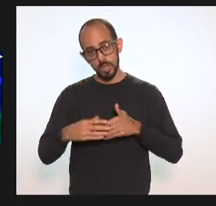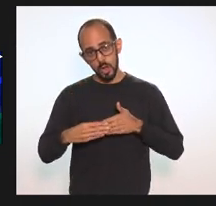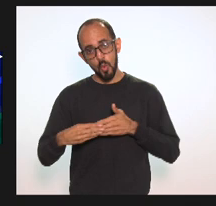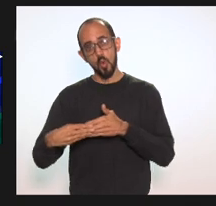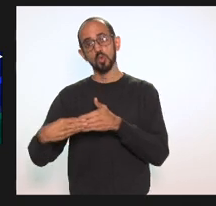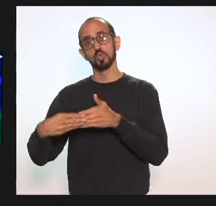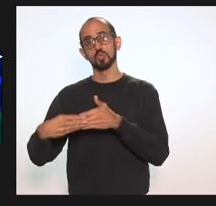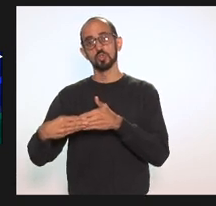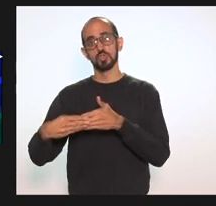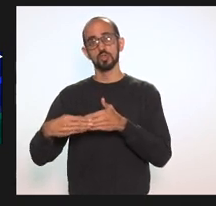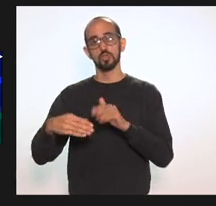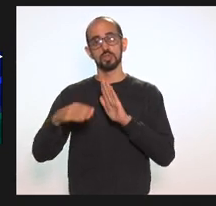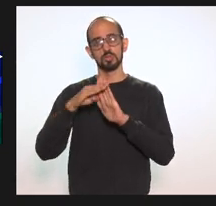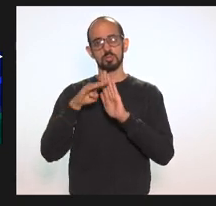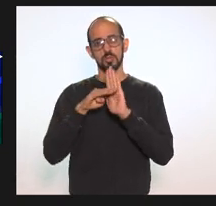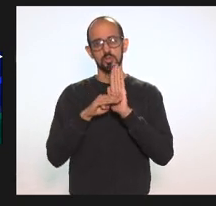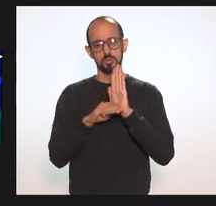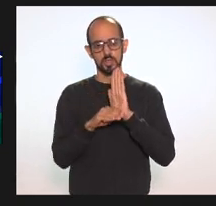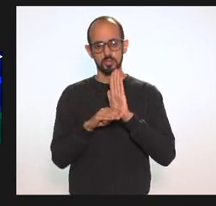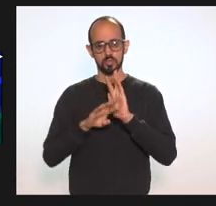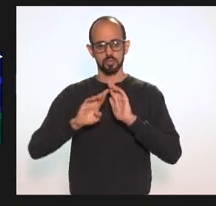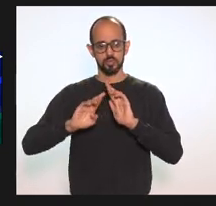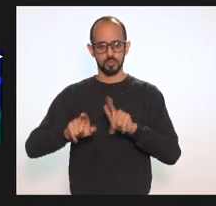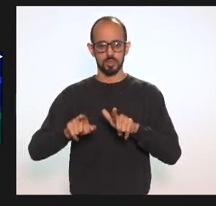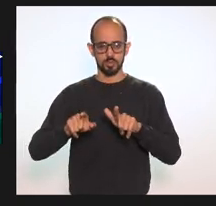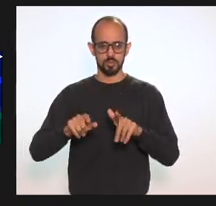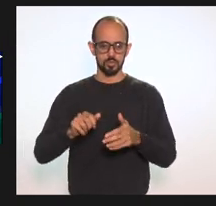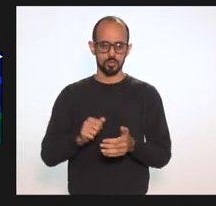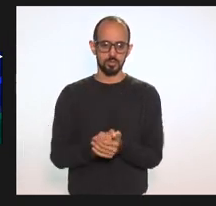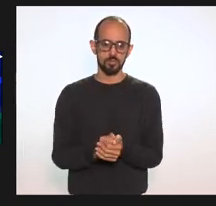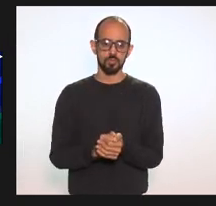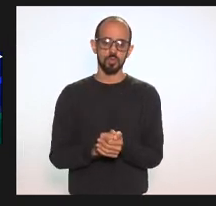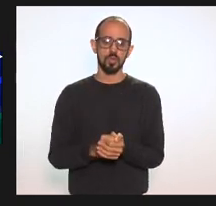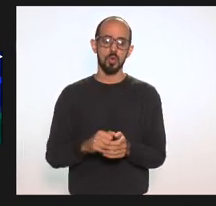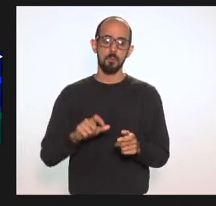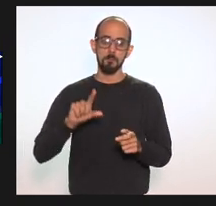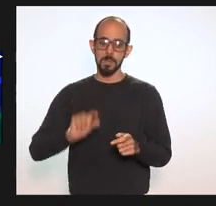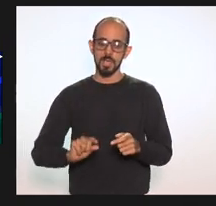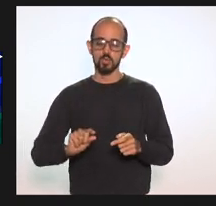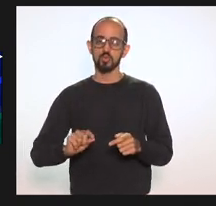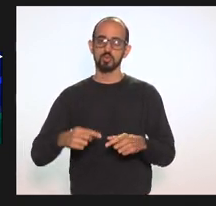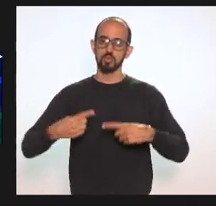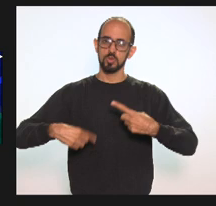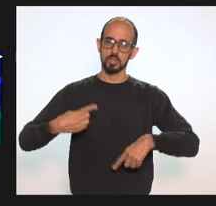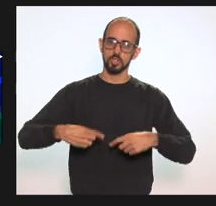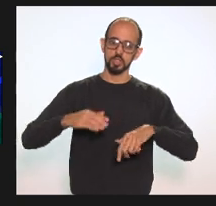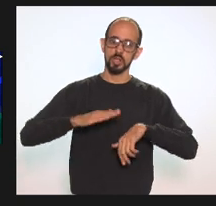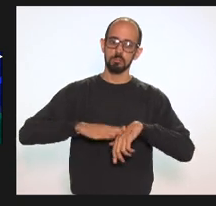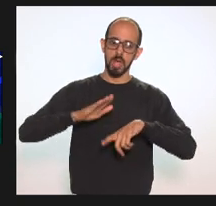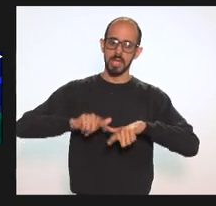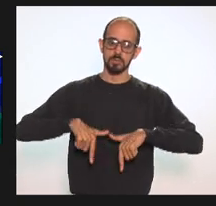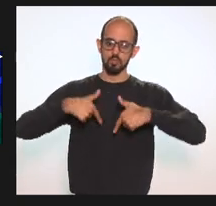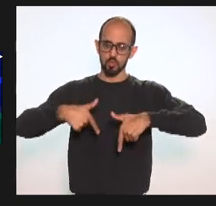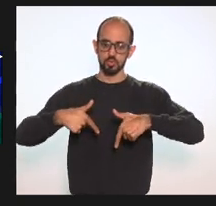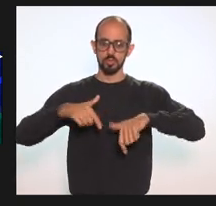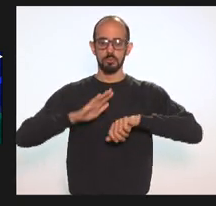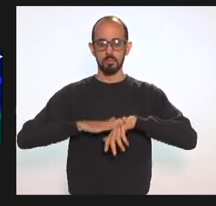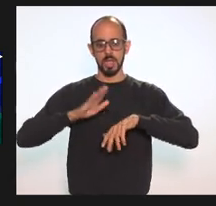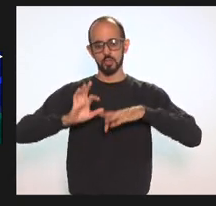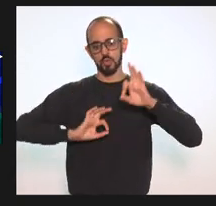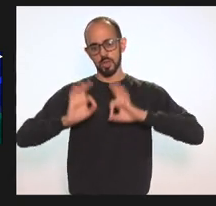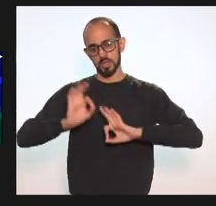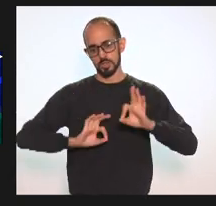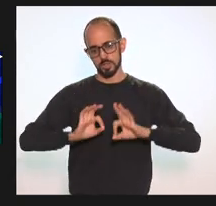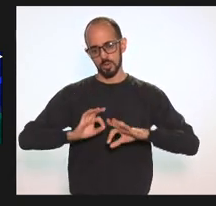esse momento mostra de uma forma diferente o - 1 - política e mais atitude mais organização com mais